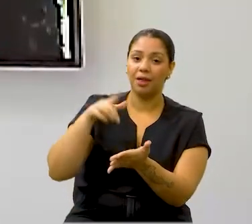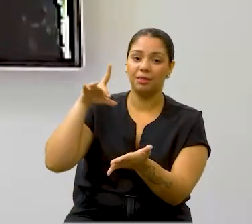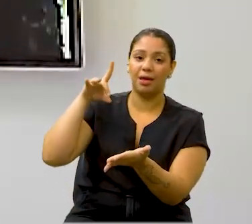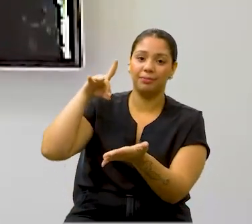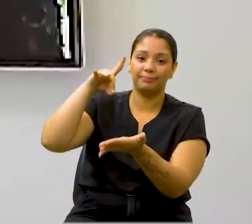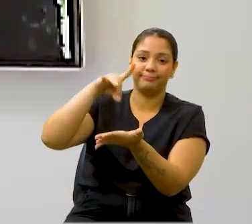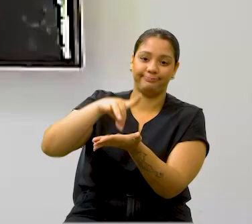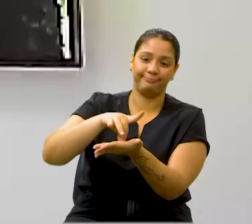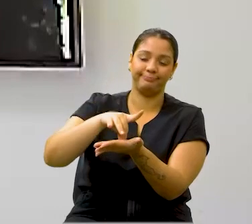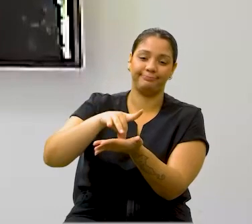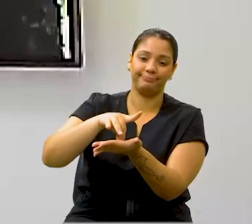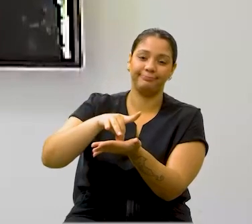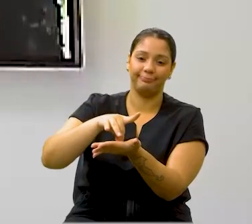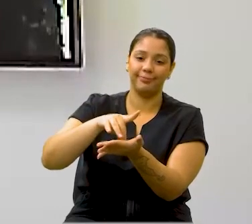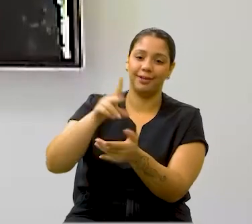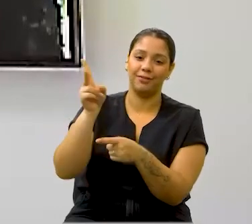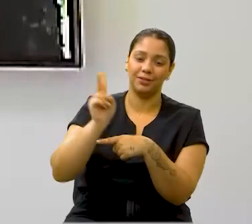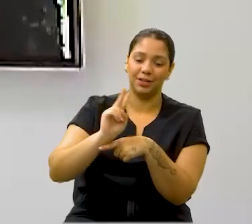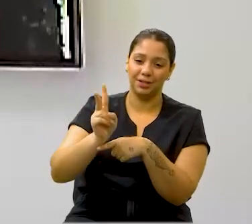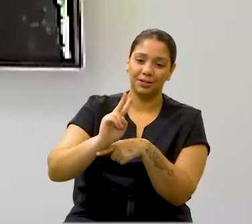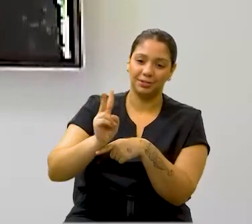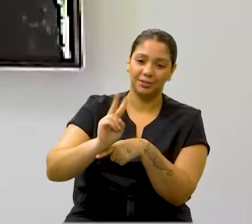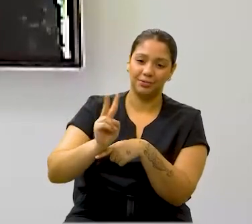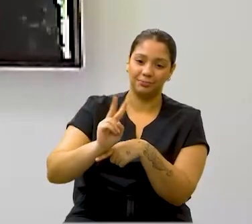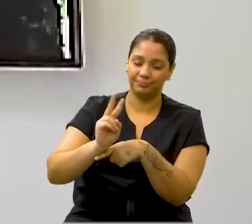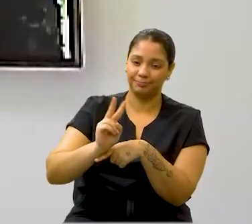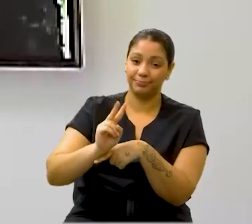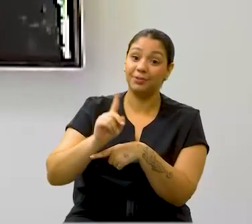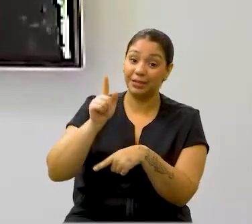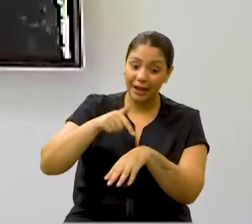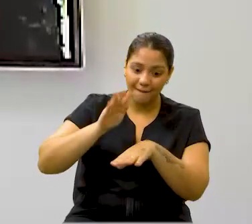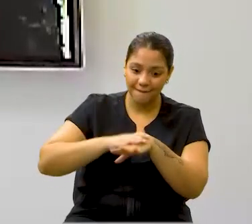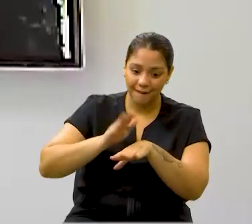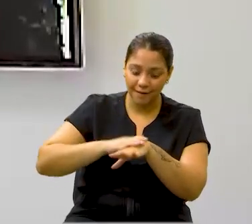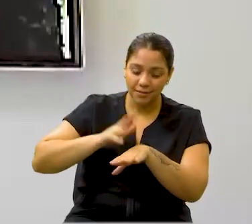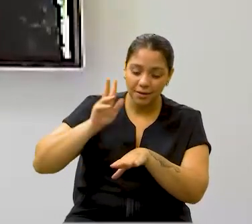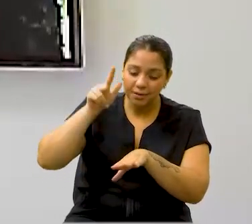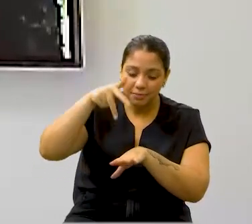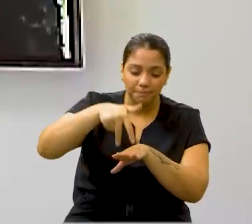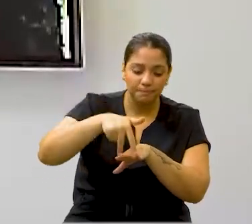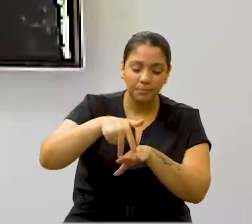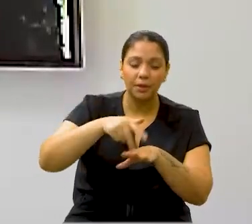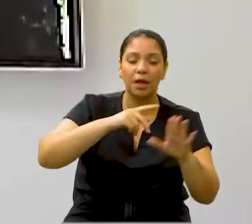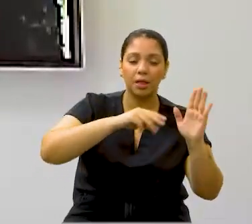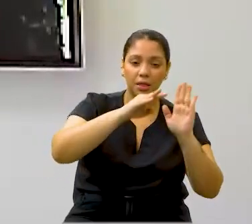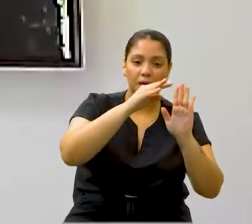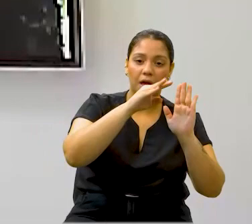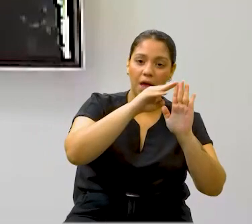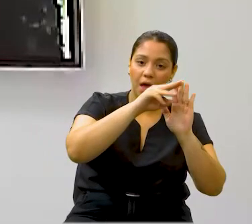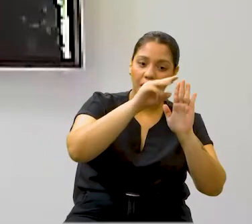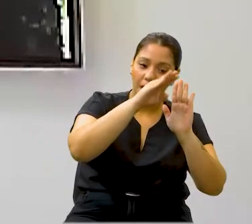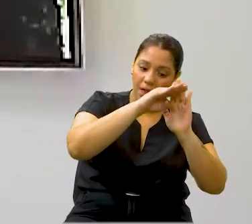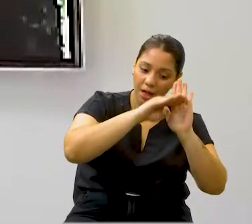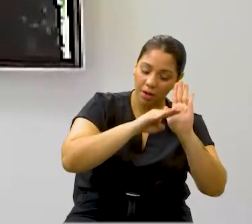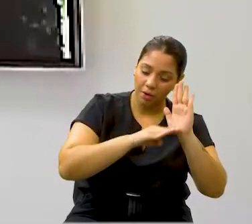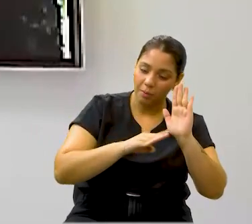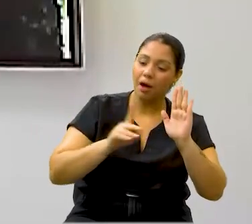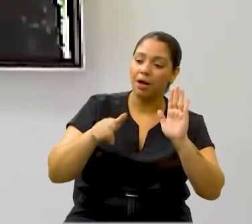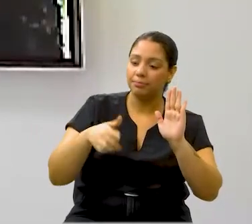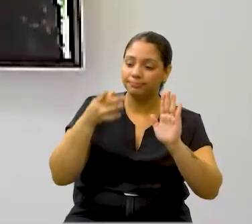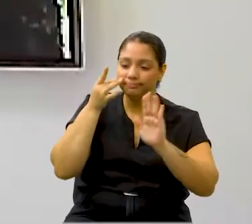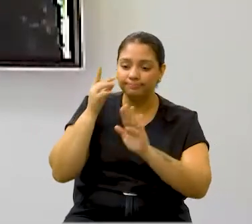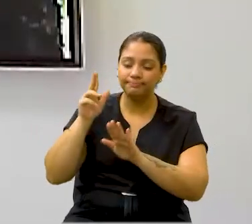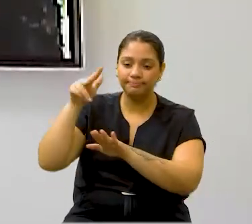do cumprimento dessa fiscalização, desse fazer valer das normas. E a Amazônia,